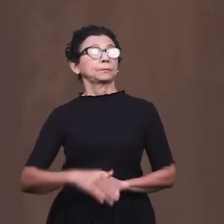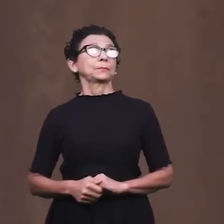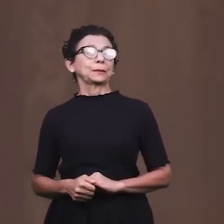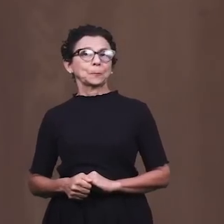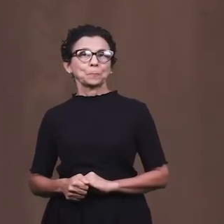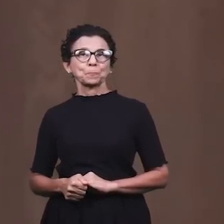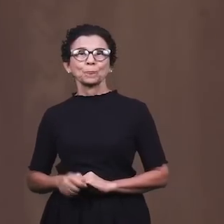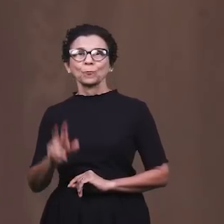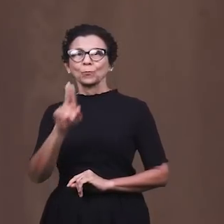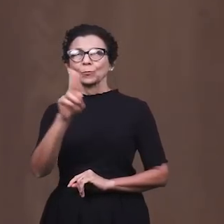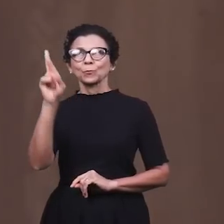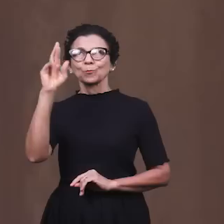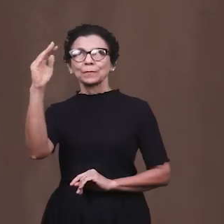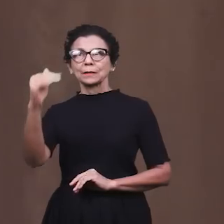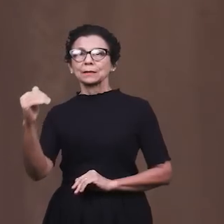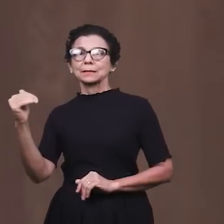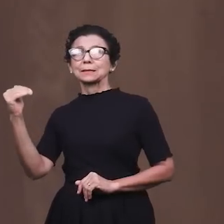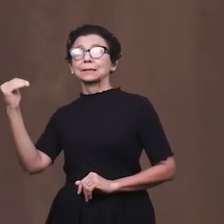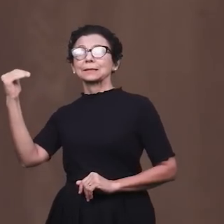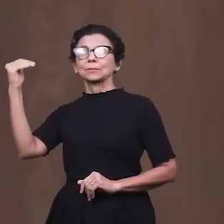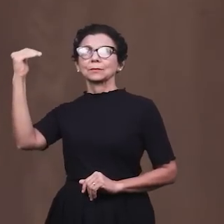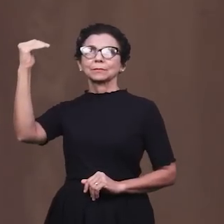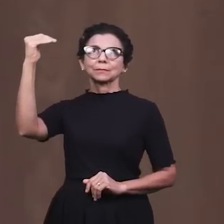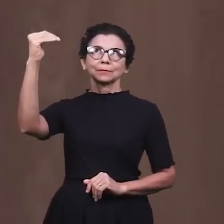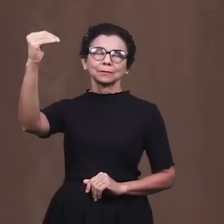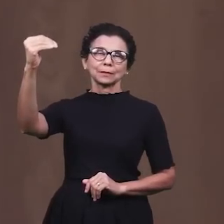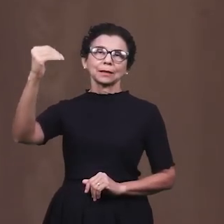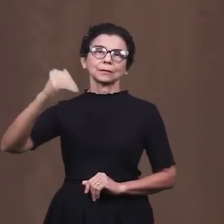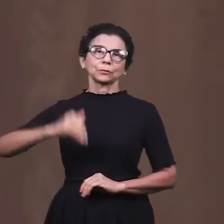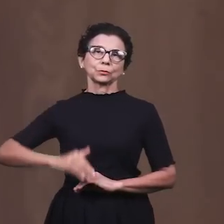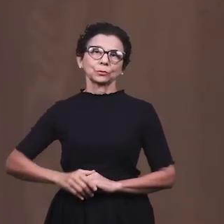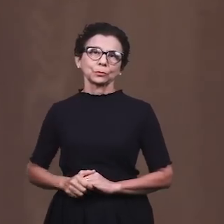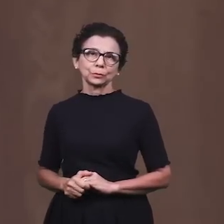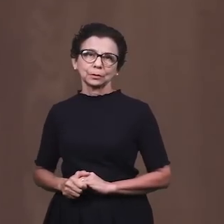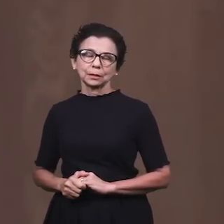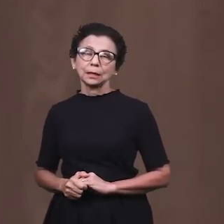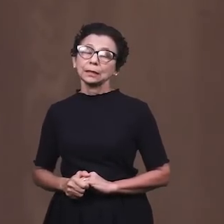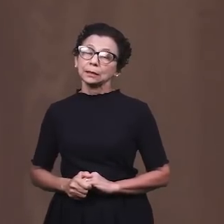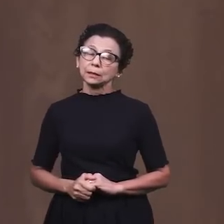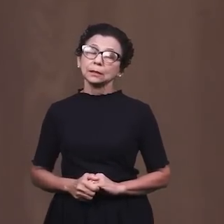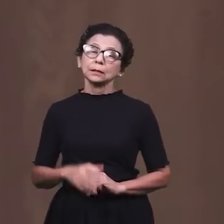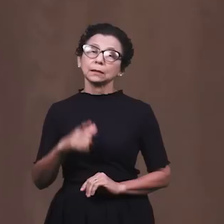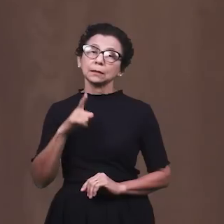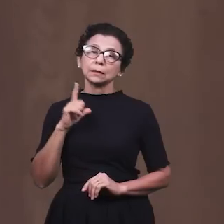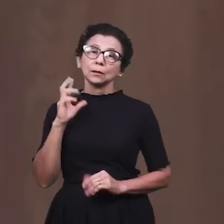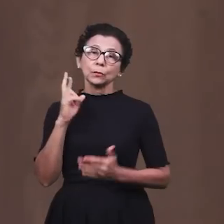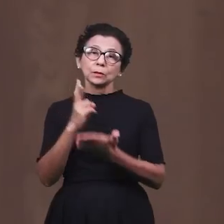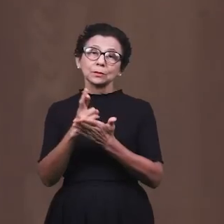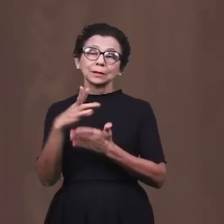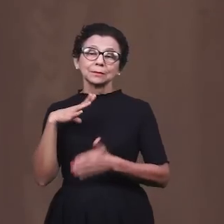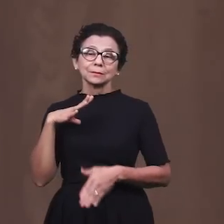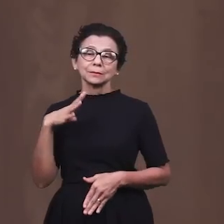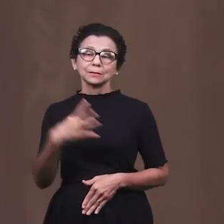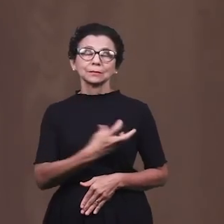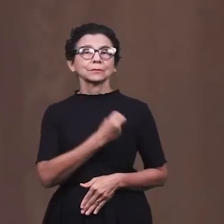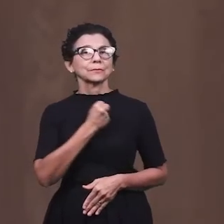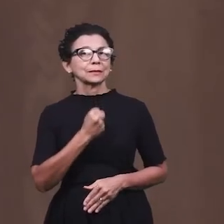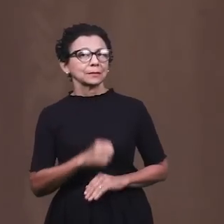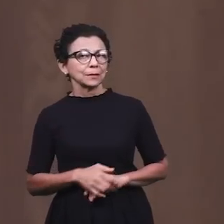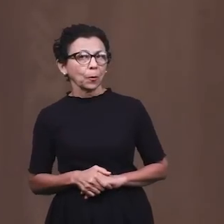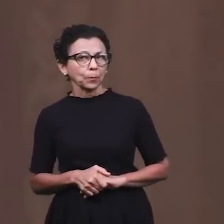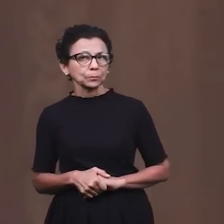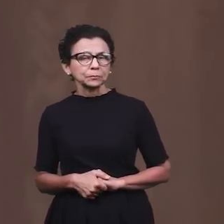o nome do Senhor ser glorificado e o resultado disso for espiritual, ou seja, o resultado de salvação. O próprio